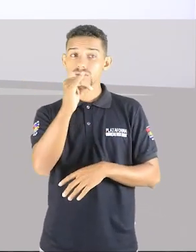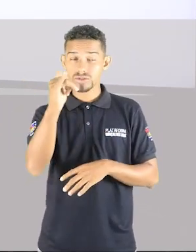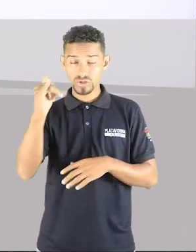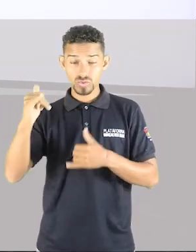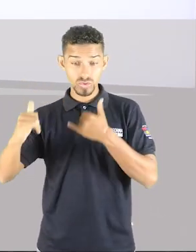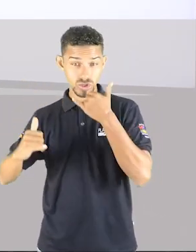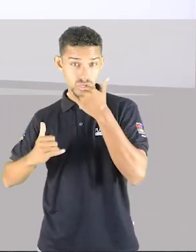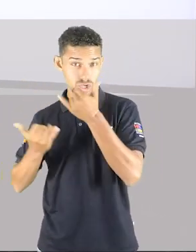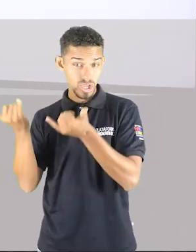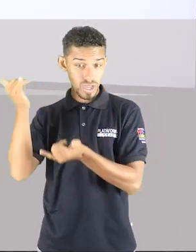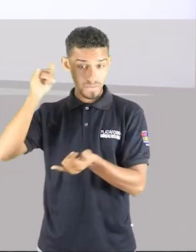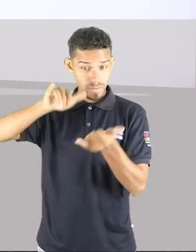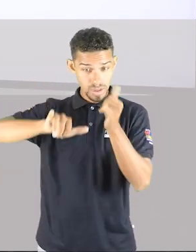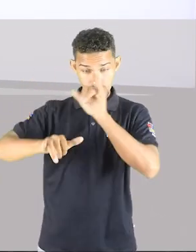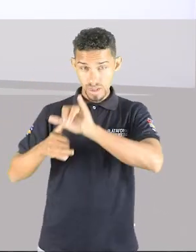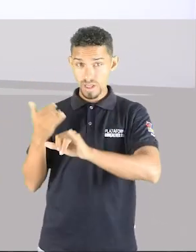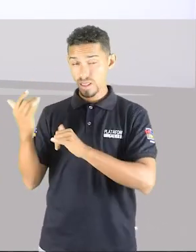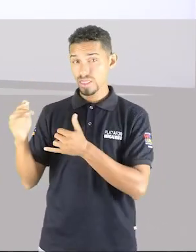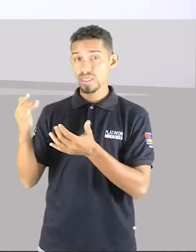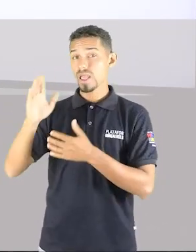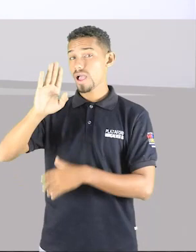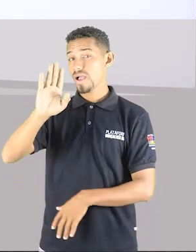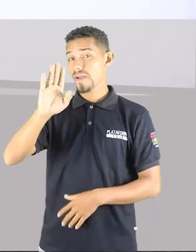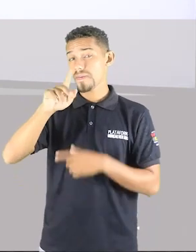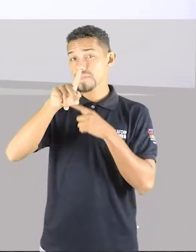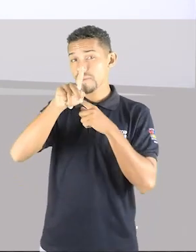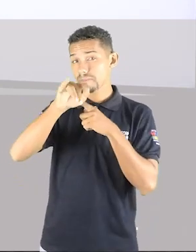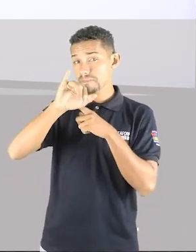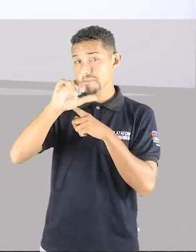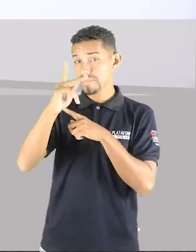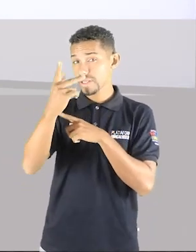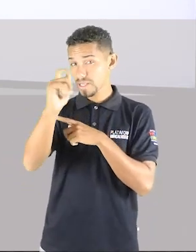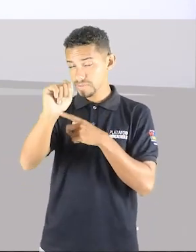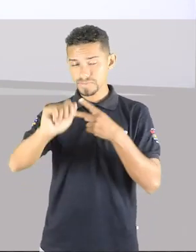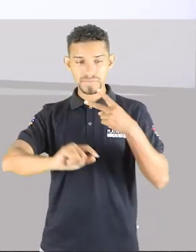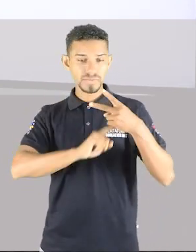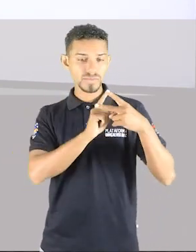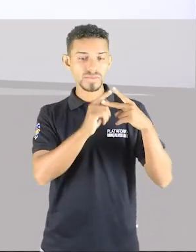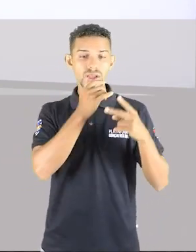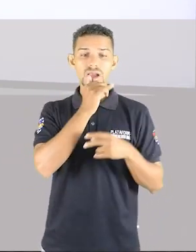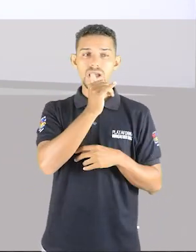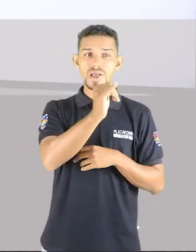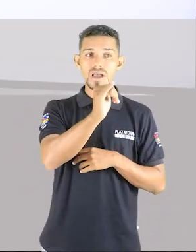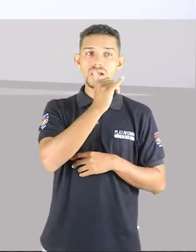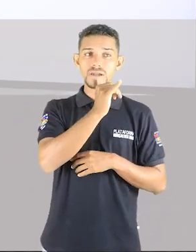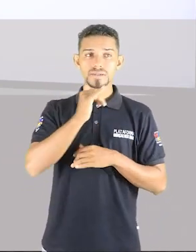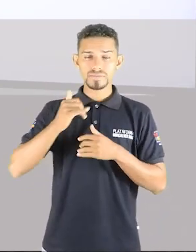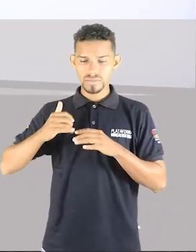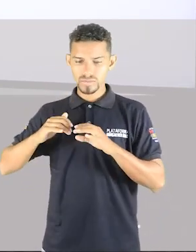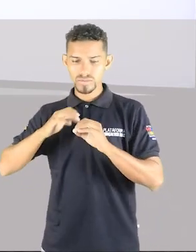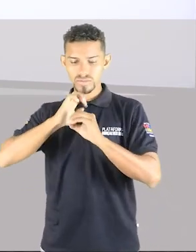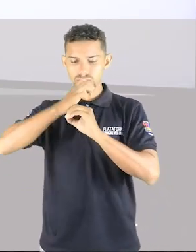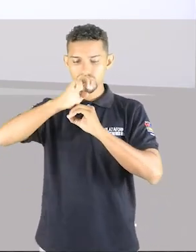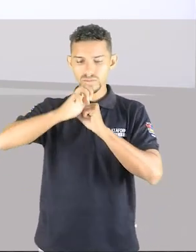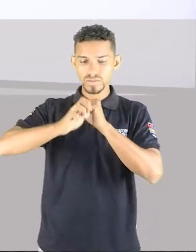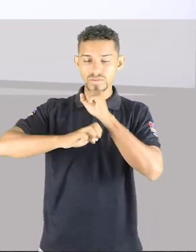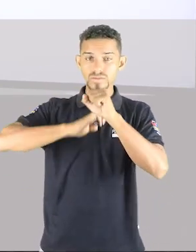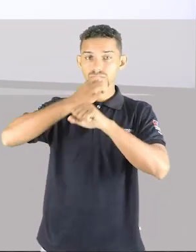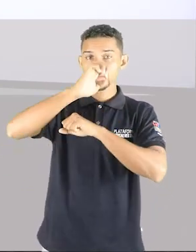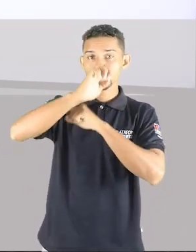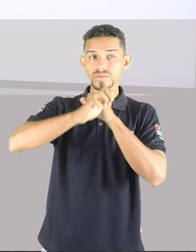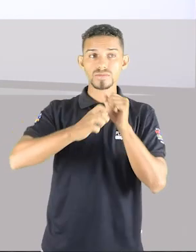química da da pilha em energia elétrica aí vem Unos elétrons cheio de energia elétrica